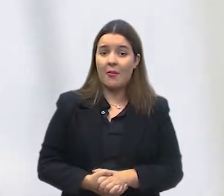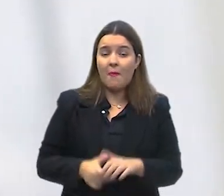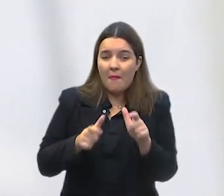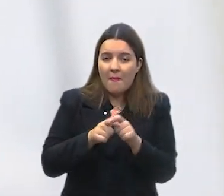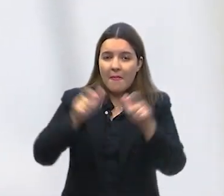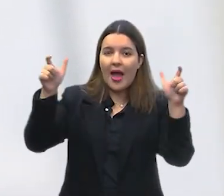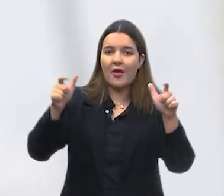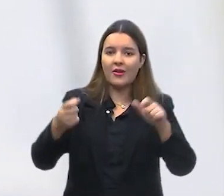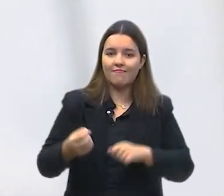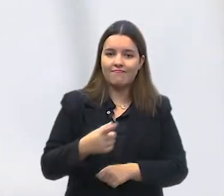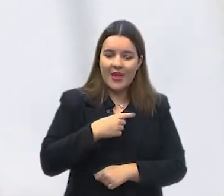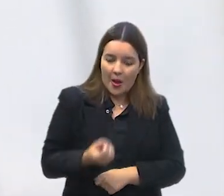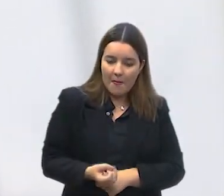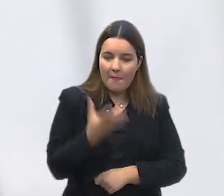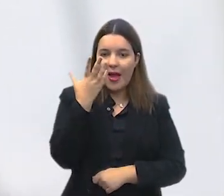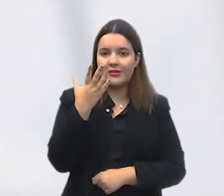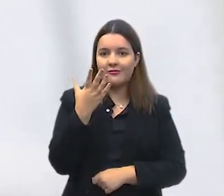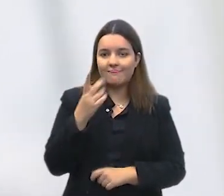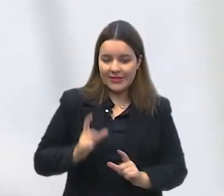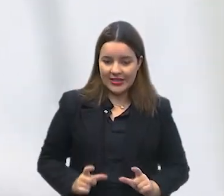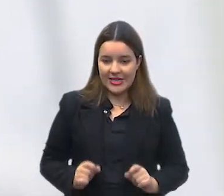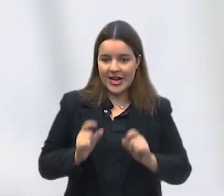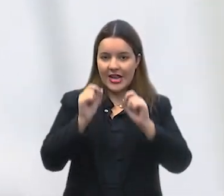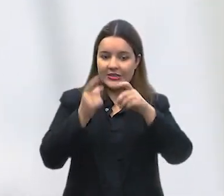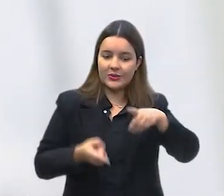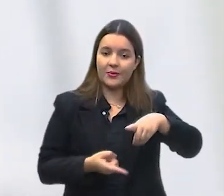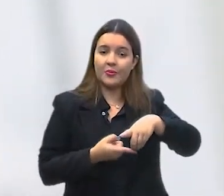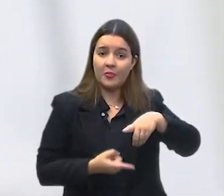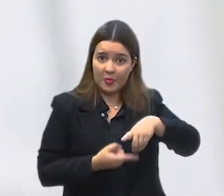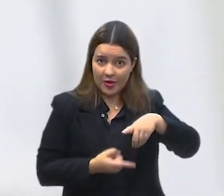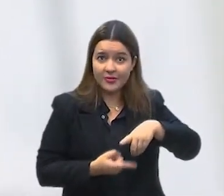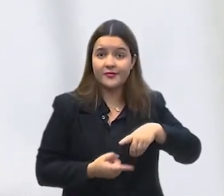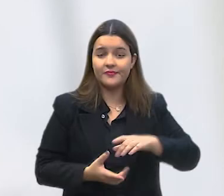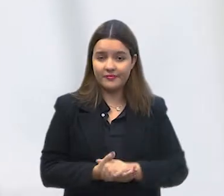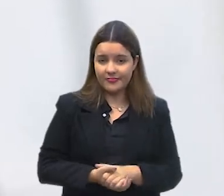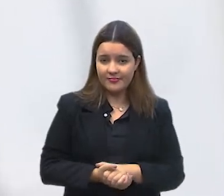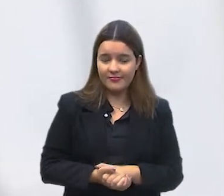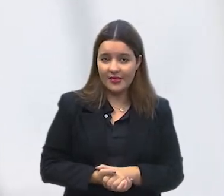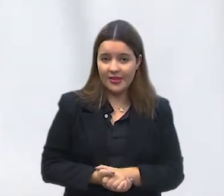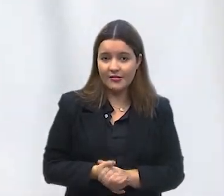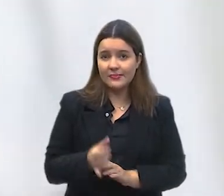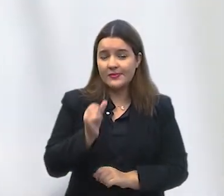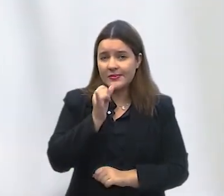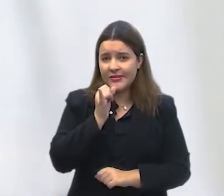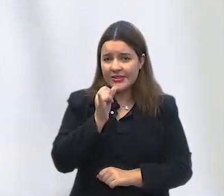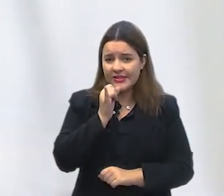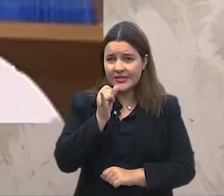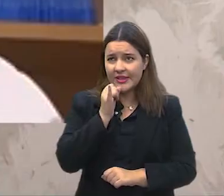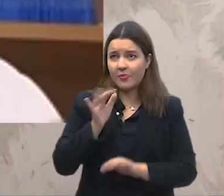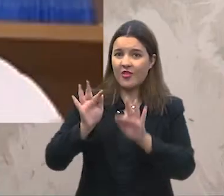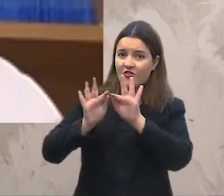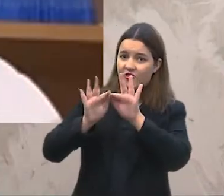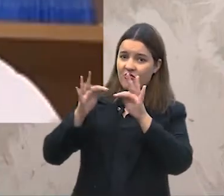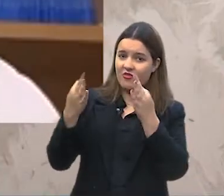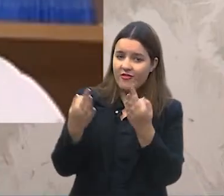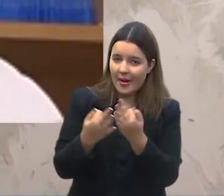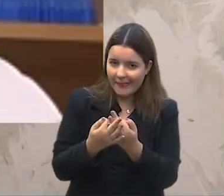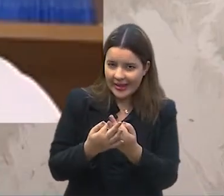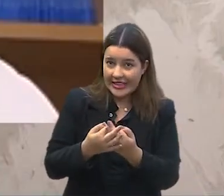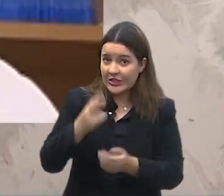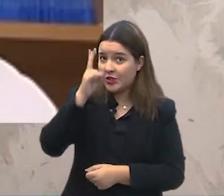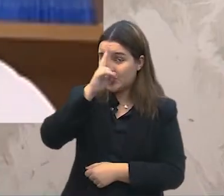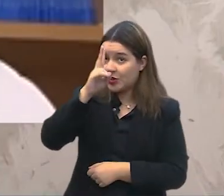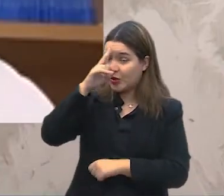essa doença começa a ficar mais frequente, mais incidente. Não é? Quando a gente tem na família uma história